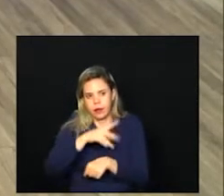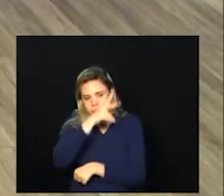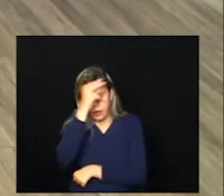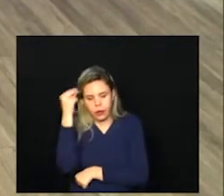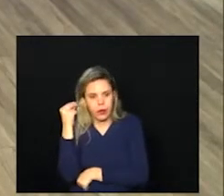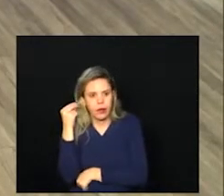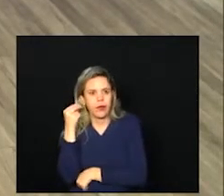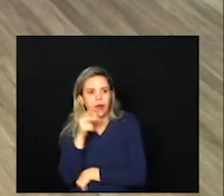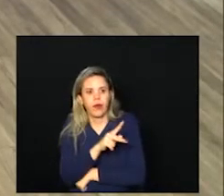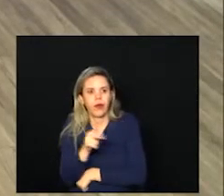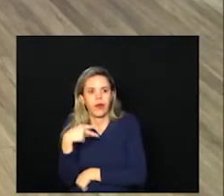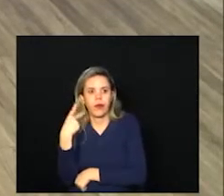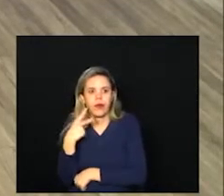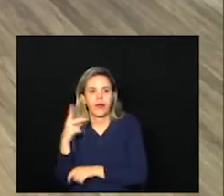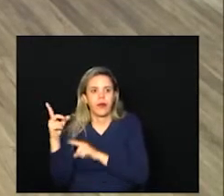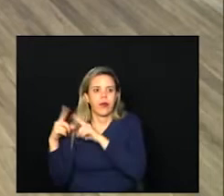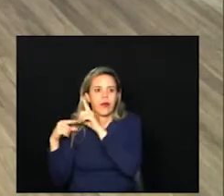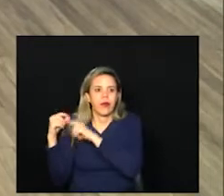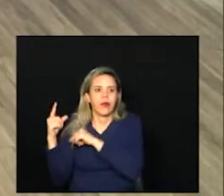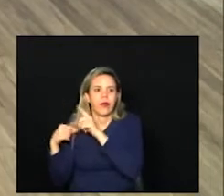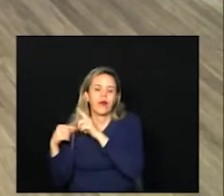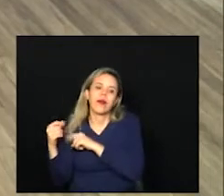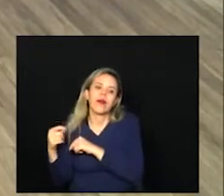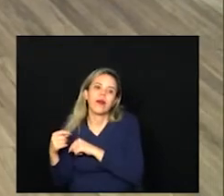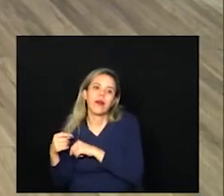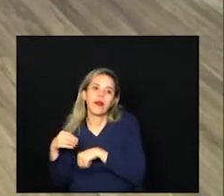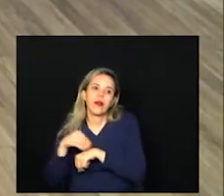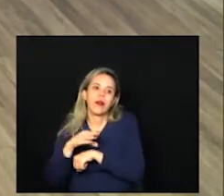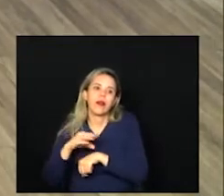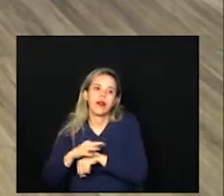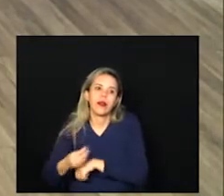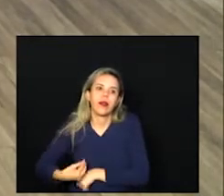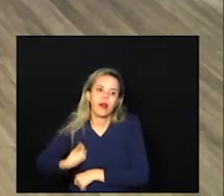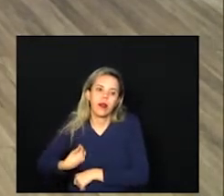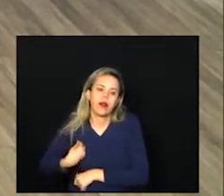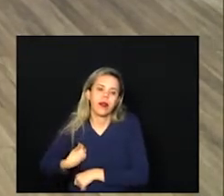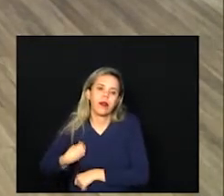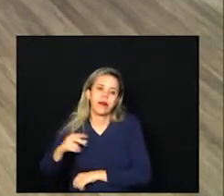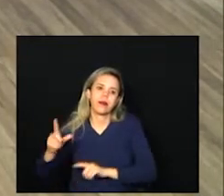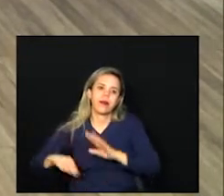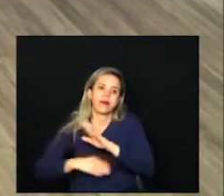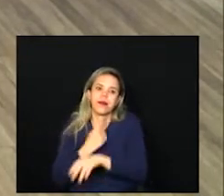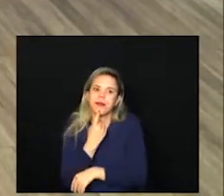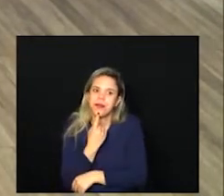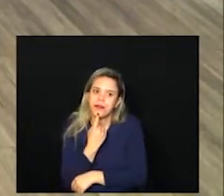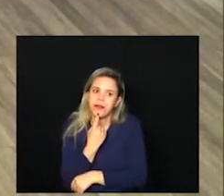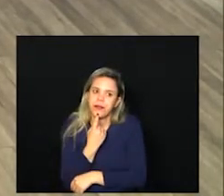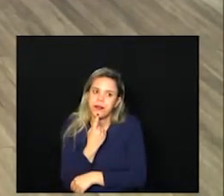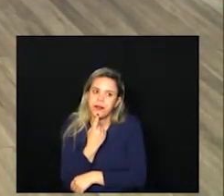Pública. Presidente é o vereador Major Jaime, transmissão ao vivo da TV Câmara